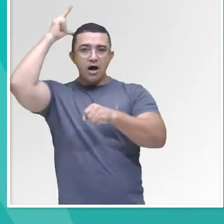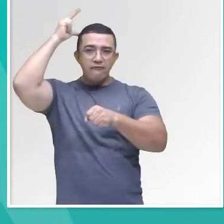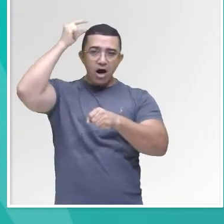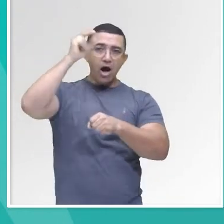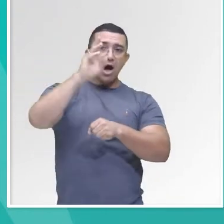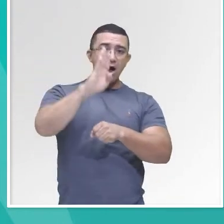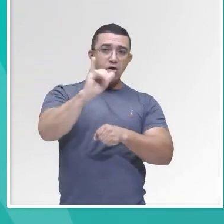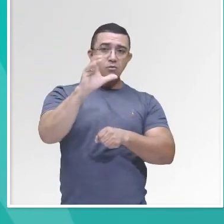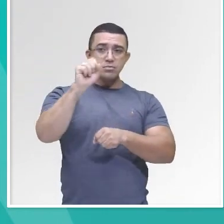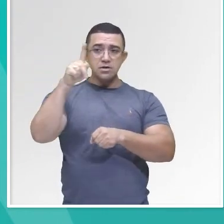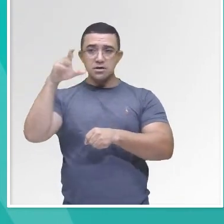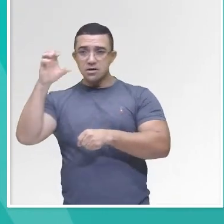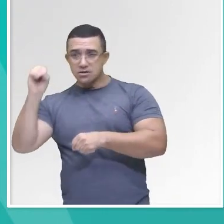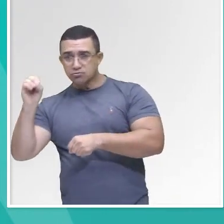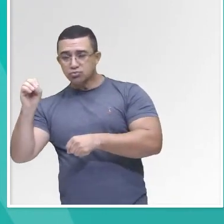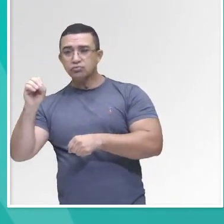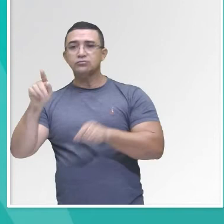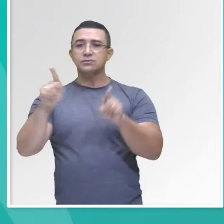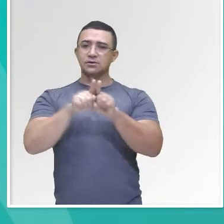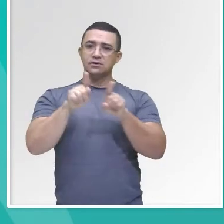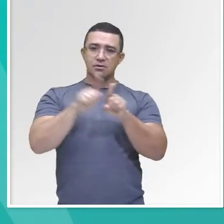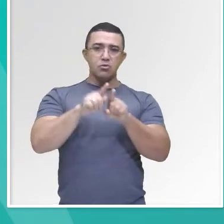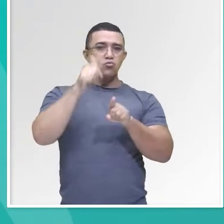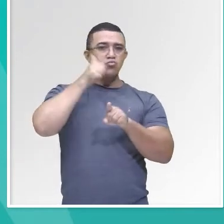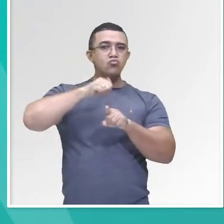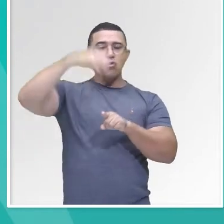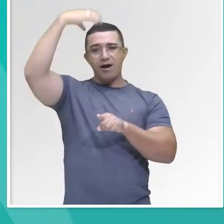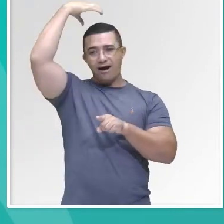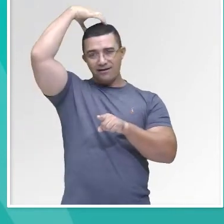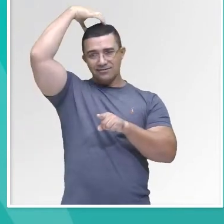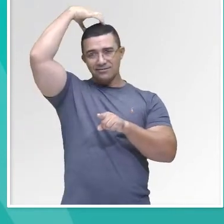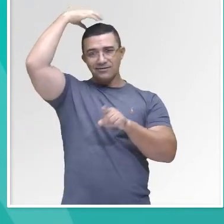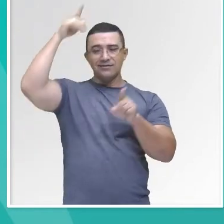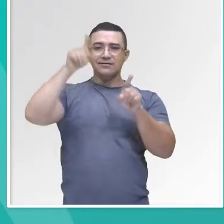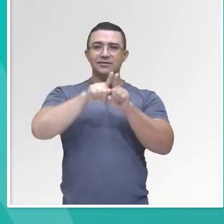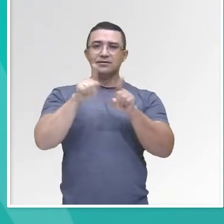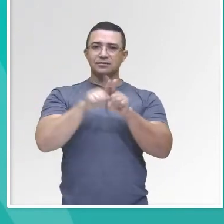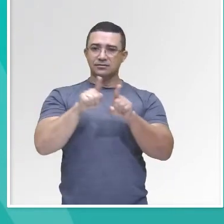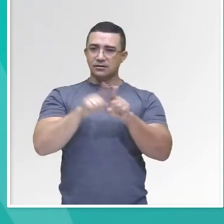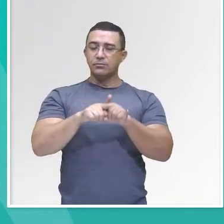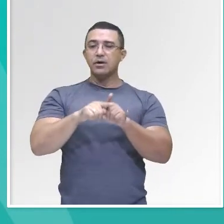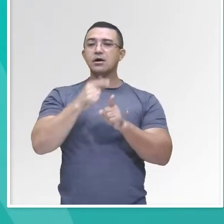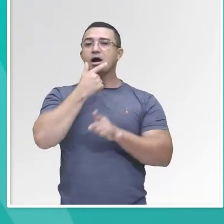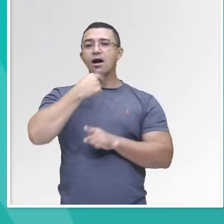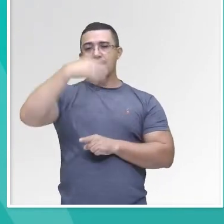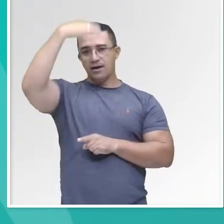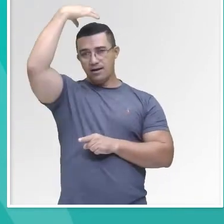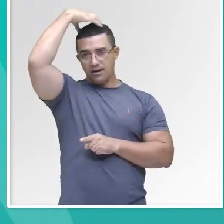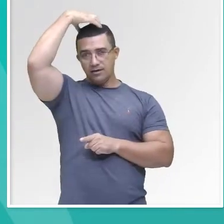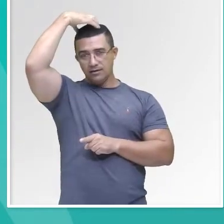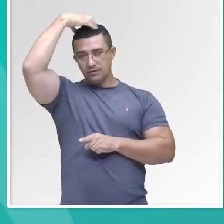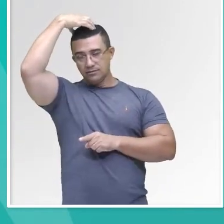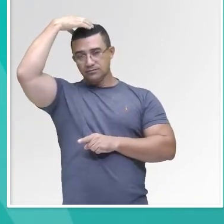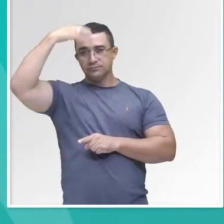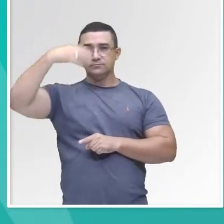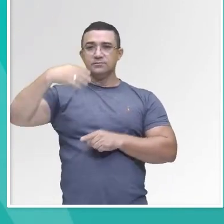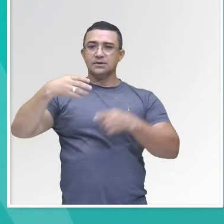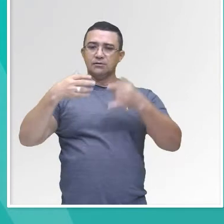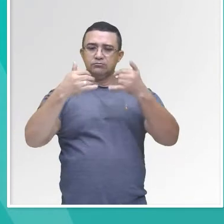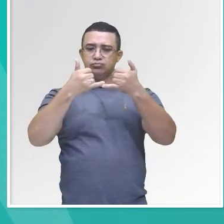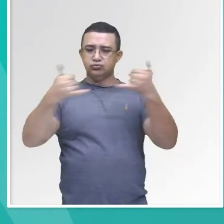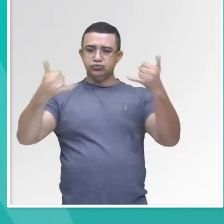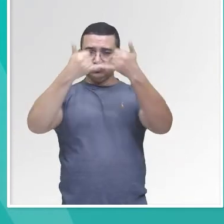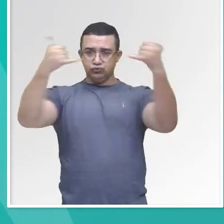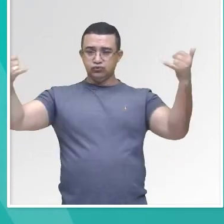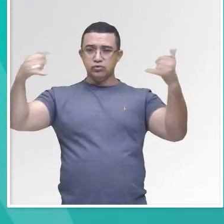a rainha escura na casa escura, o rei ao seu lado e as demais peças na linha de frente, que no caso são os